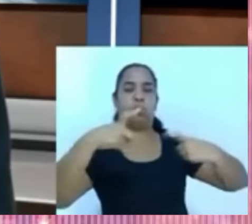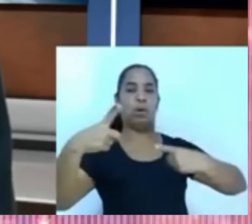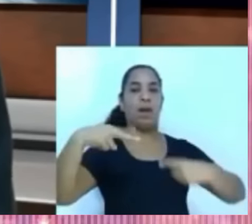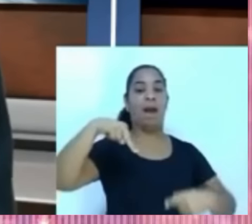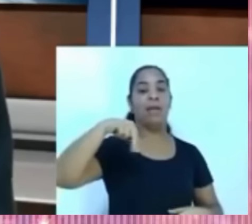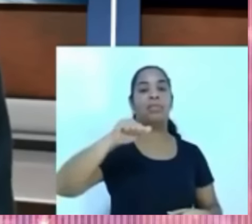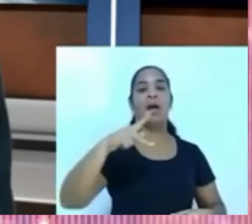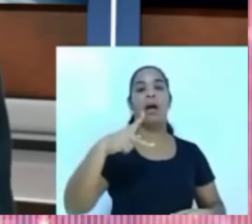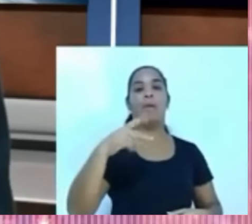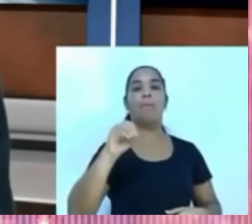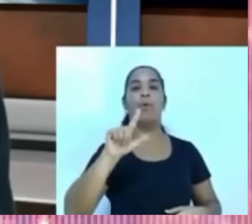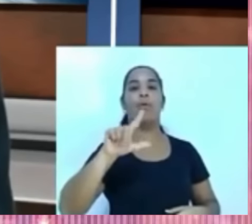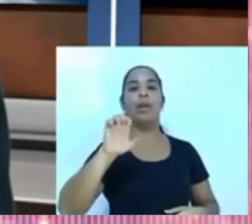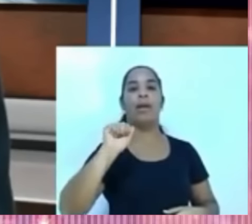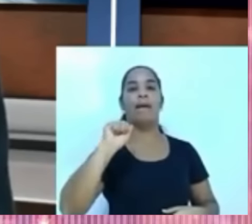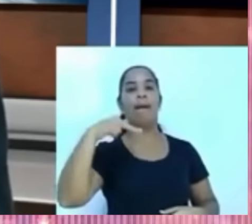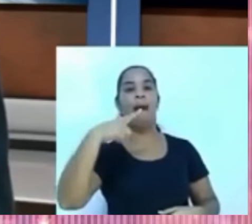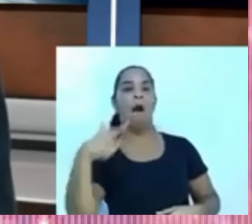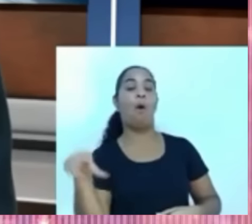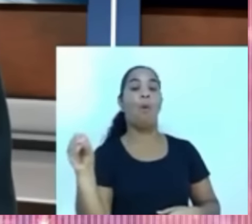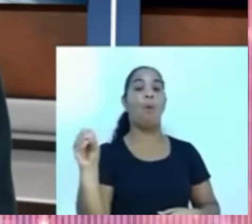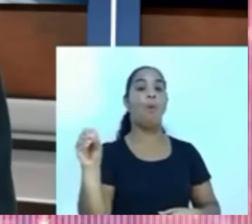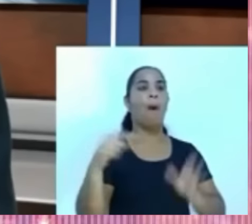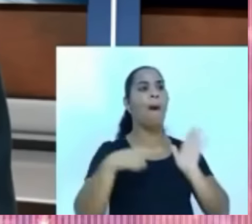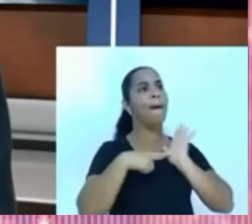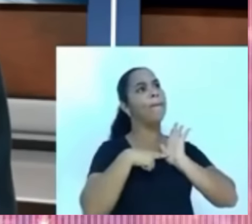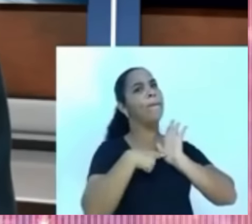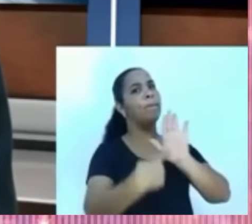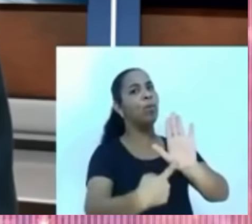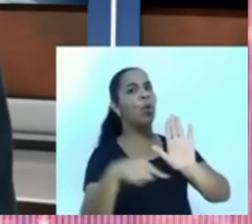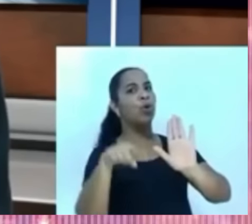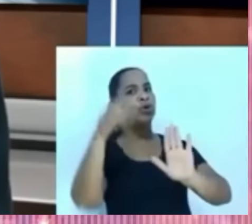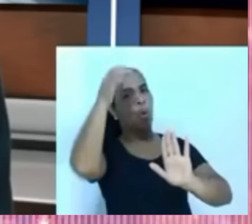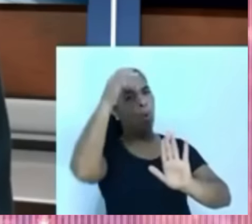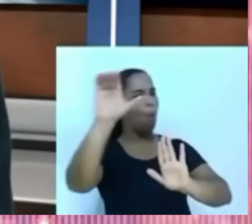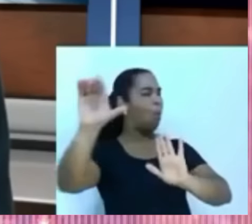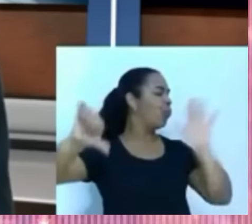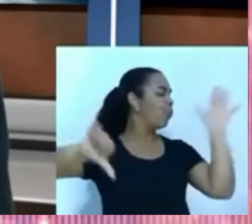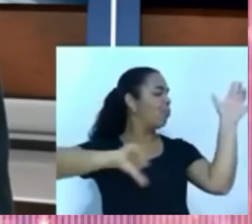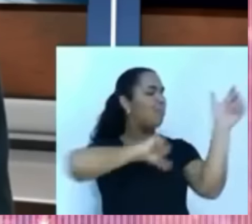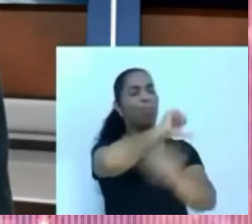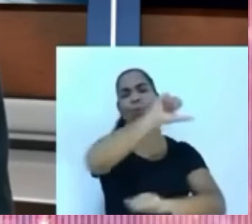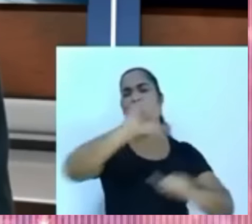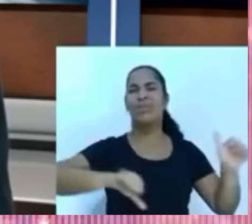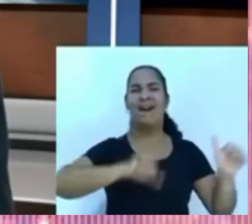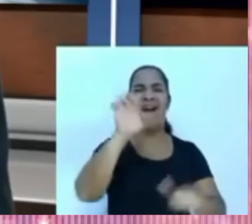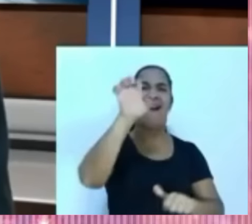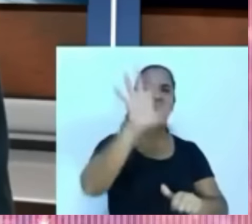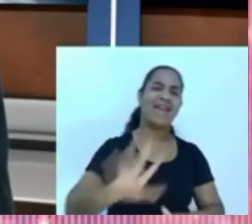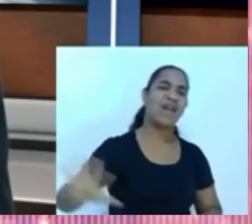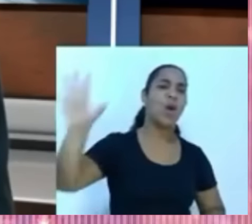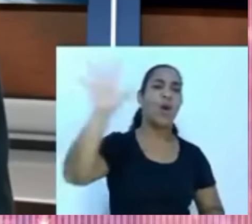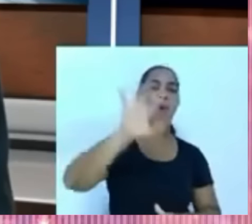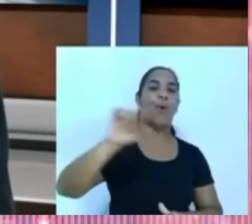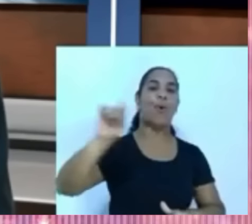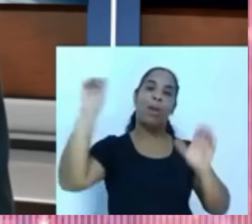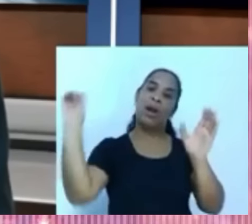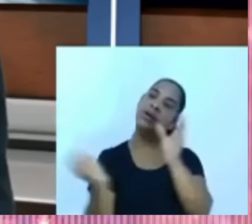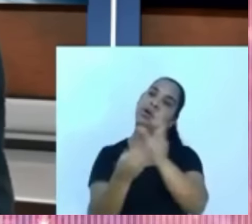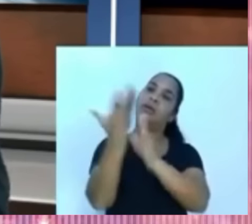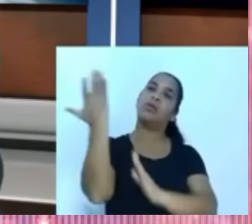ameaças de uma transformação cultural em toda a Europa instalando o colégio pistal do coração de